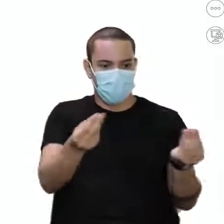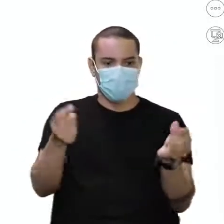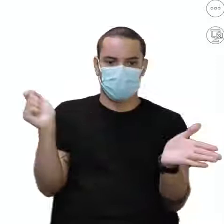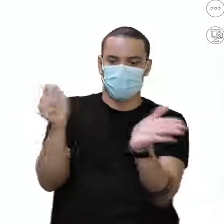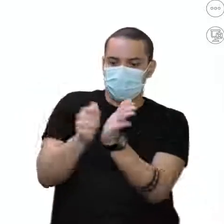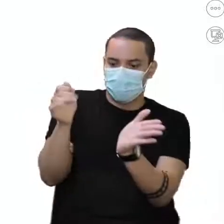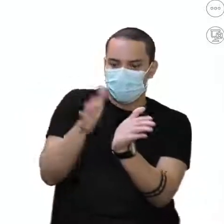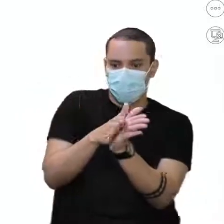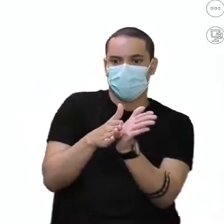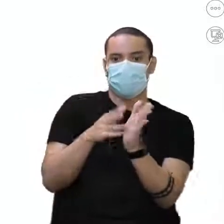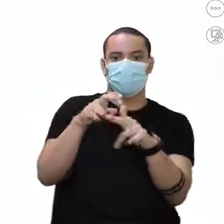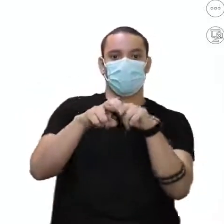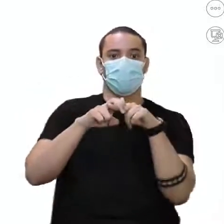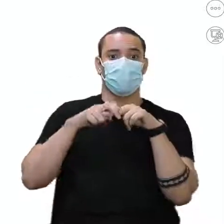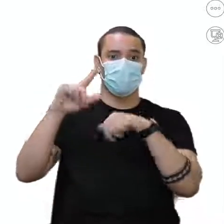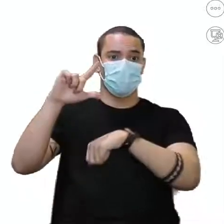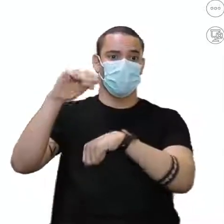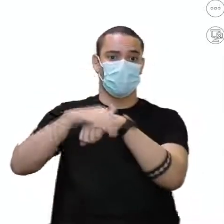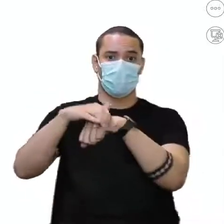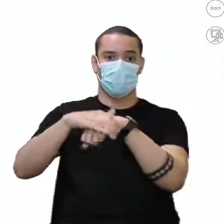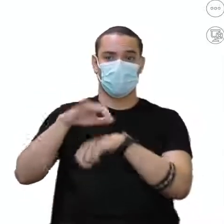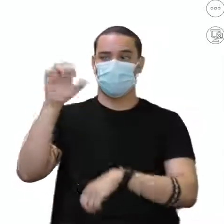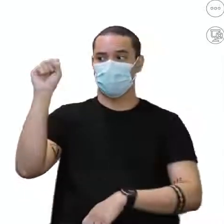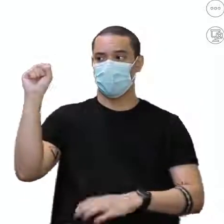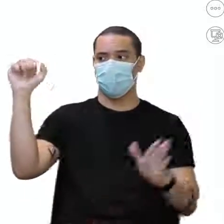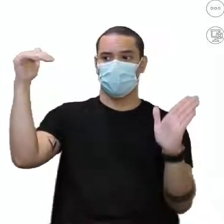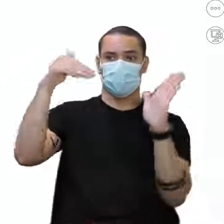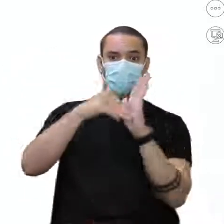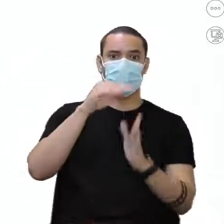aqui é o horário das 8 horas às 4 da manhã,